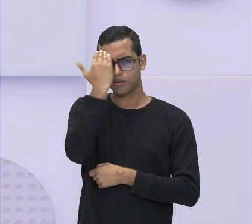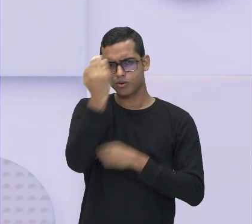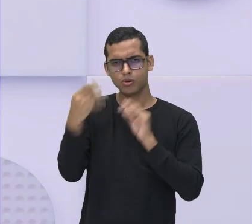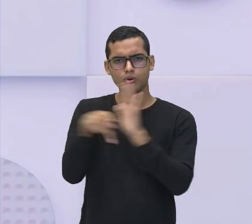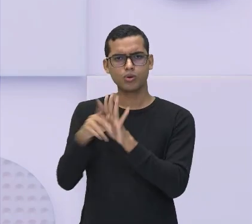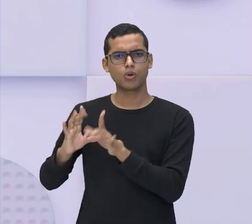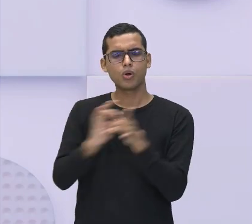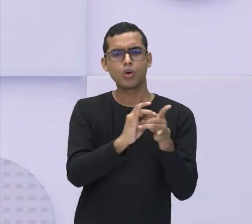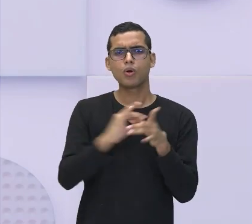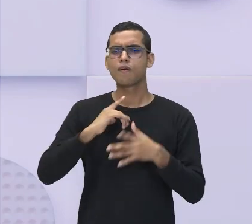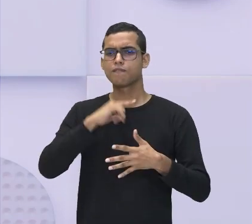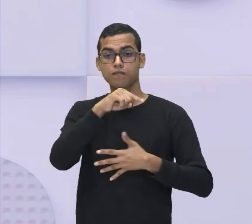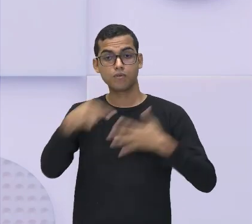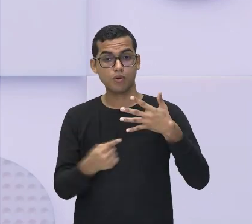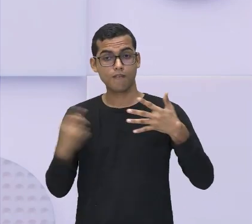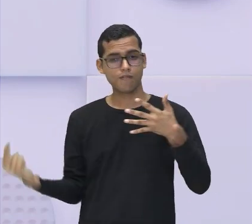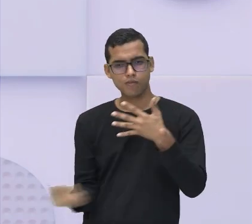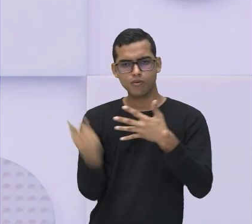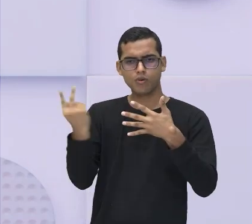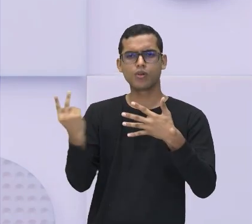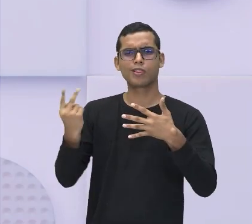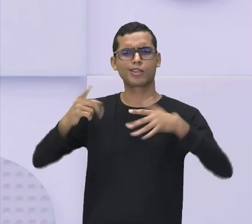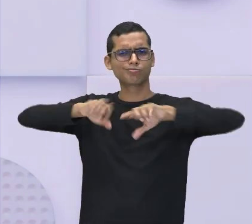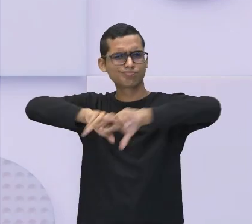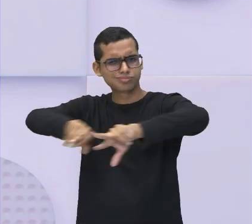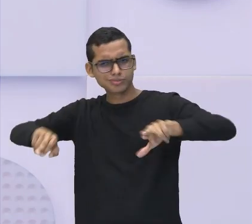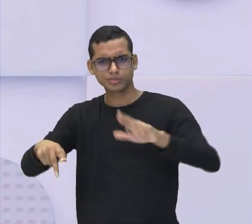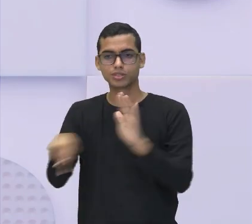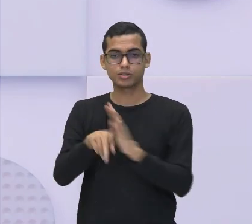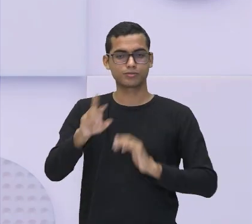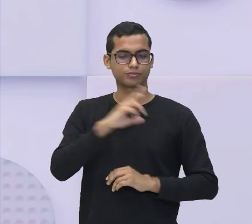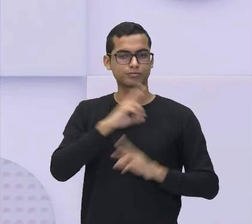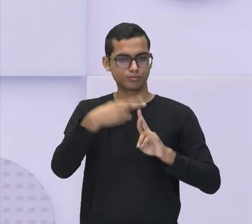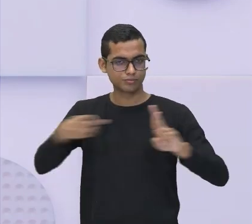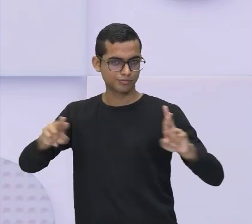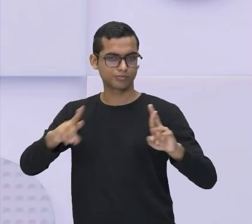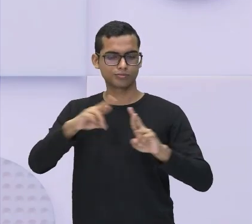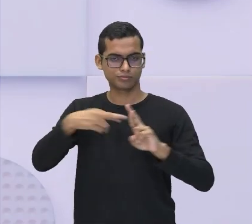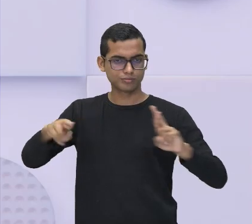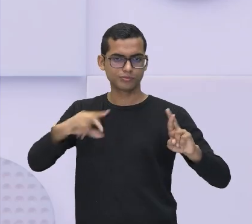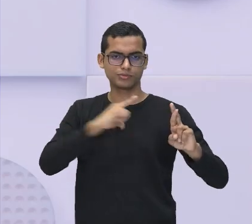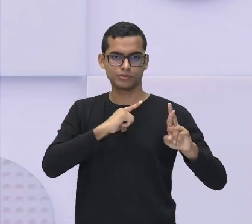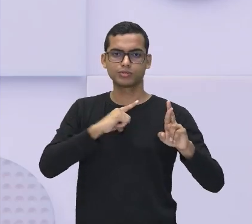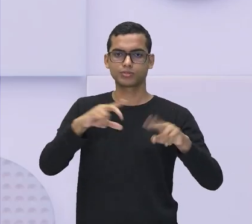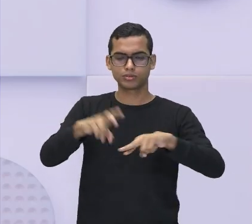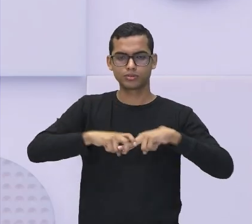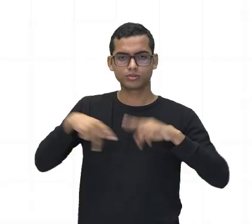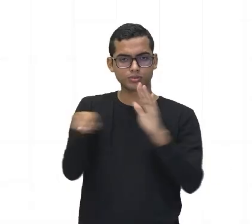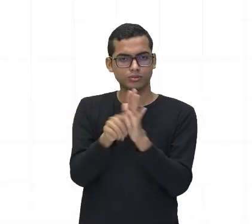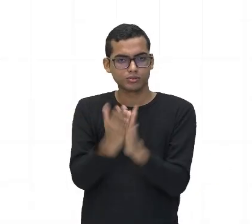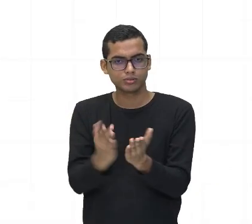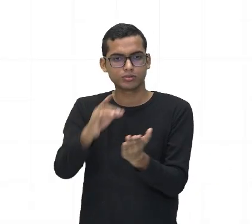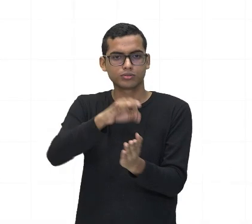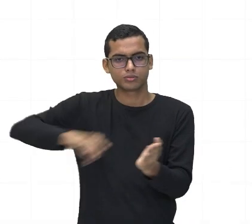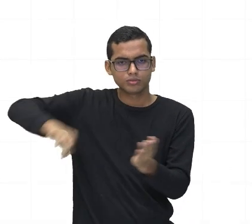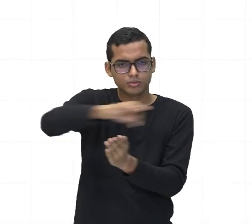dimensão dos valores, os vários valores que as religiões têm a partir dos seus escritos. Vamos lá então?